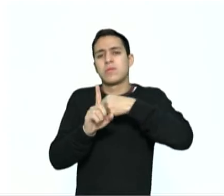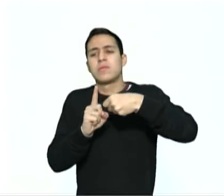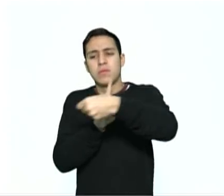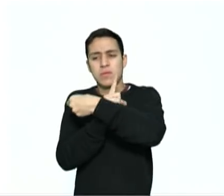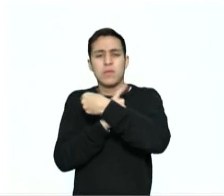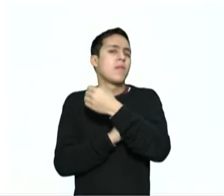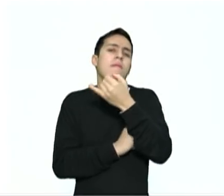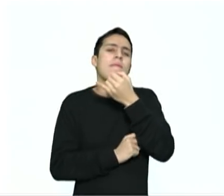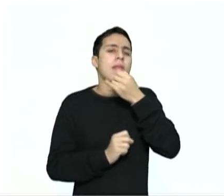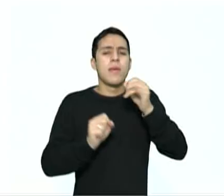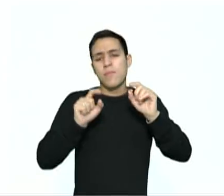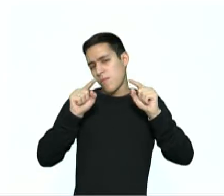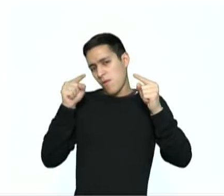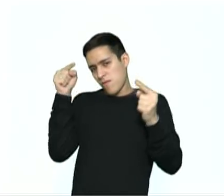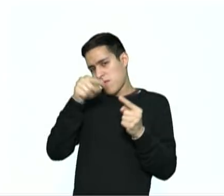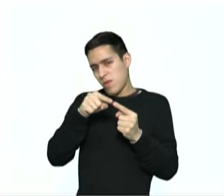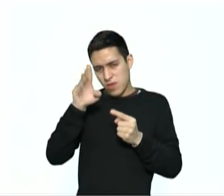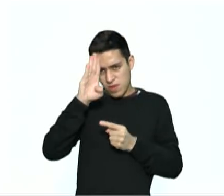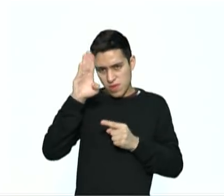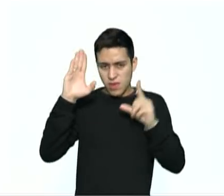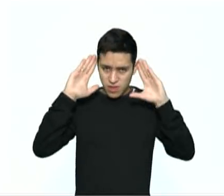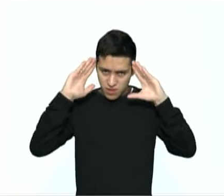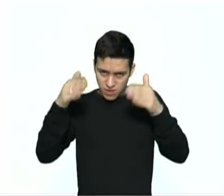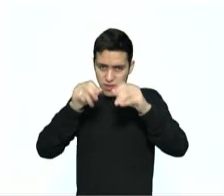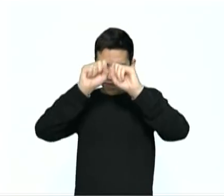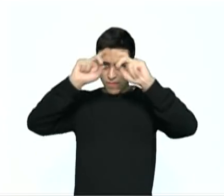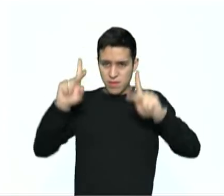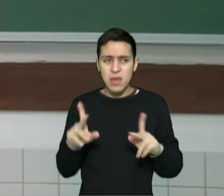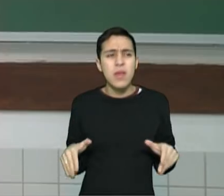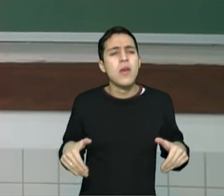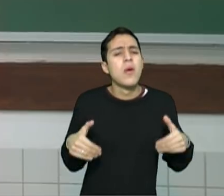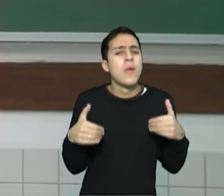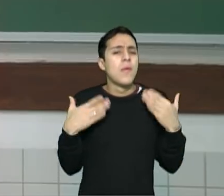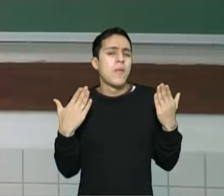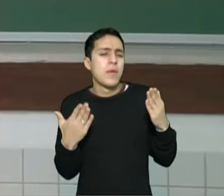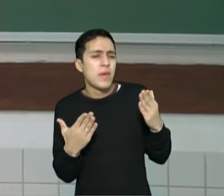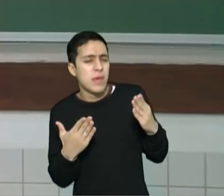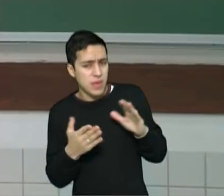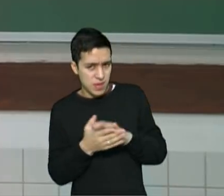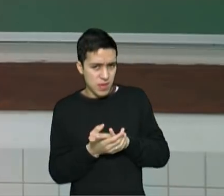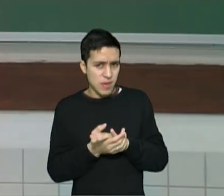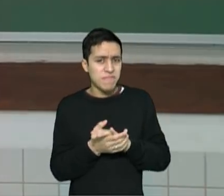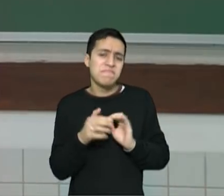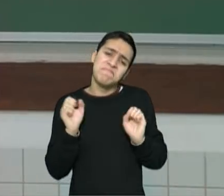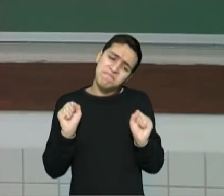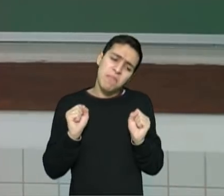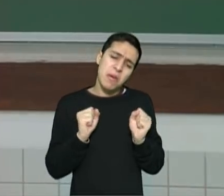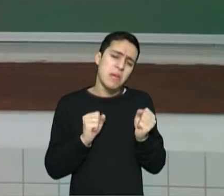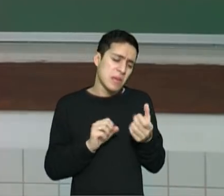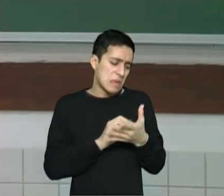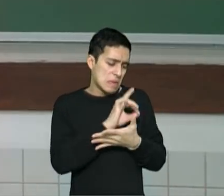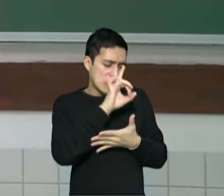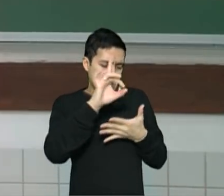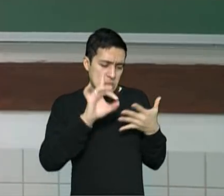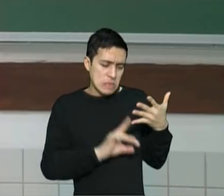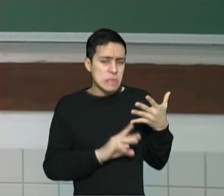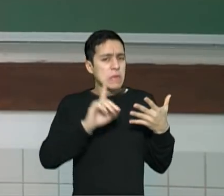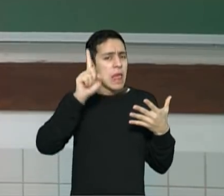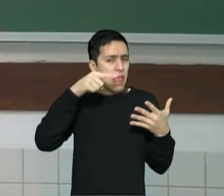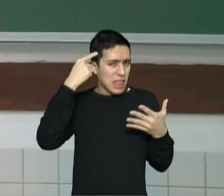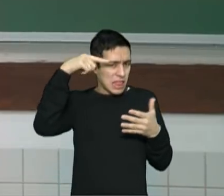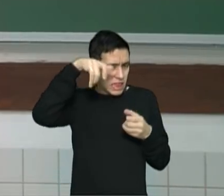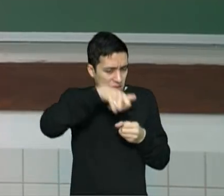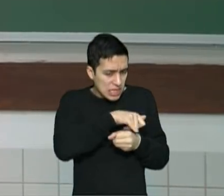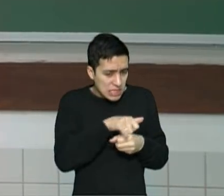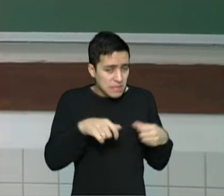a paz mundial. Quais seriam elas? Então, especialmente, o que a gente poderia destacar como medidas que se